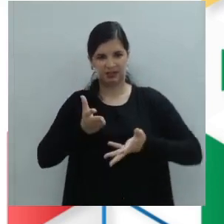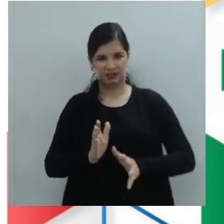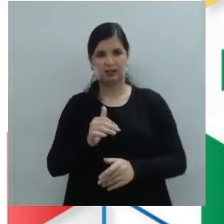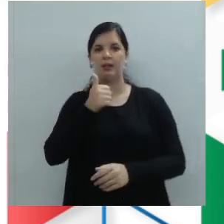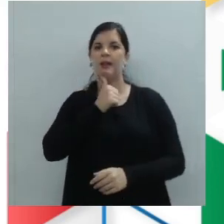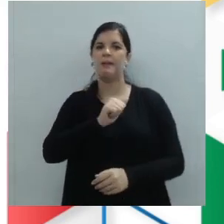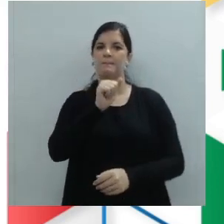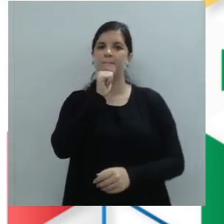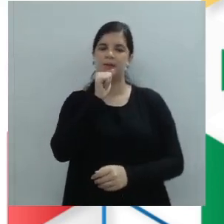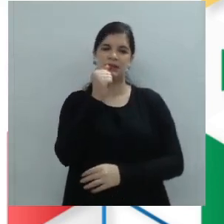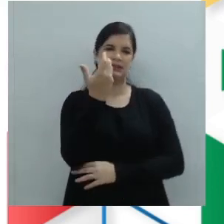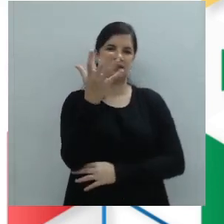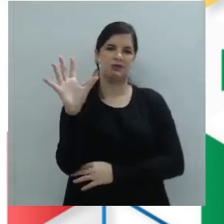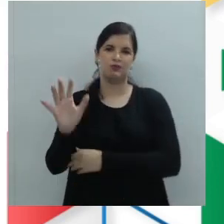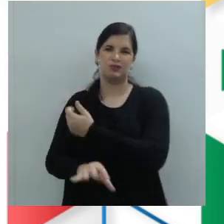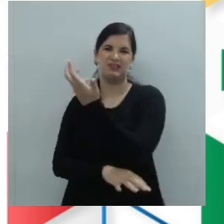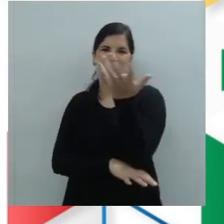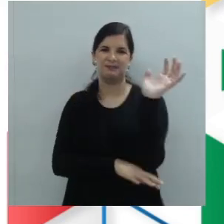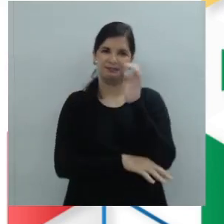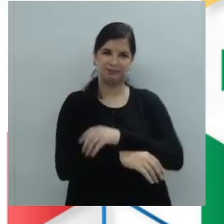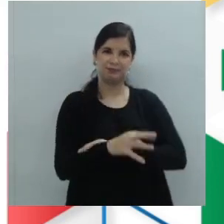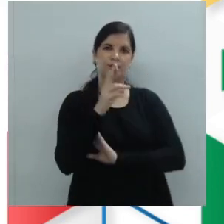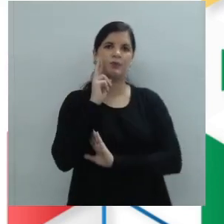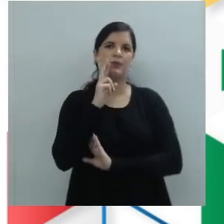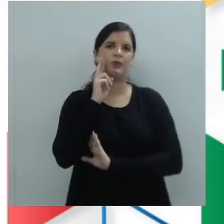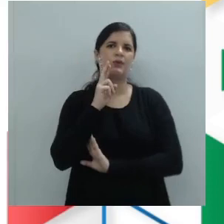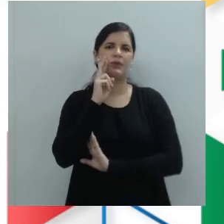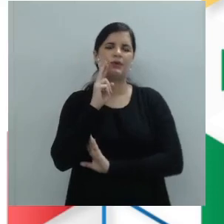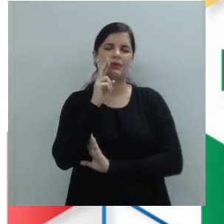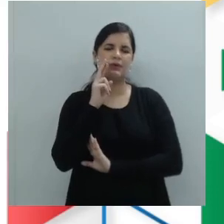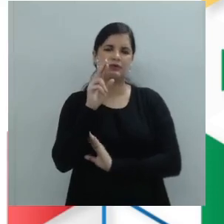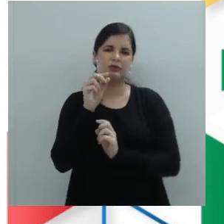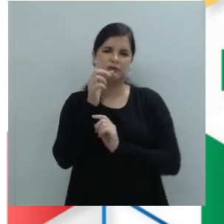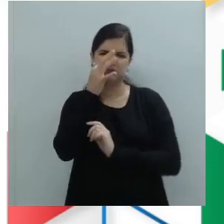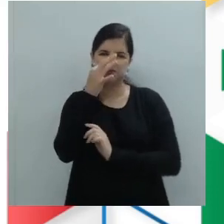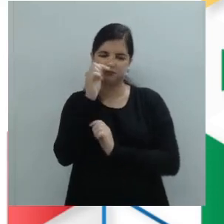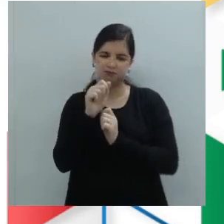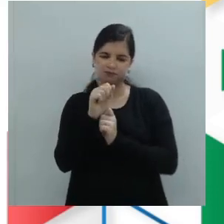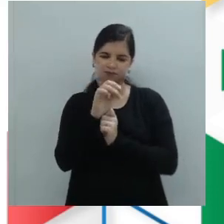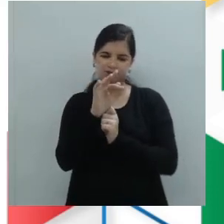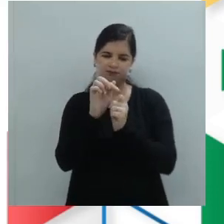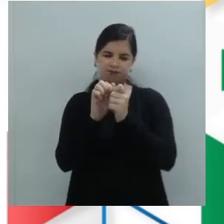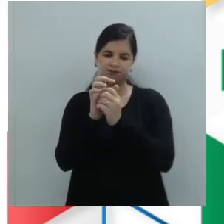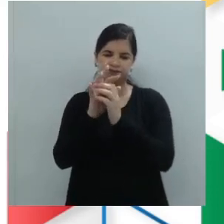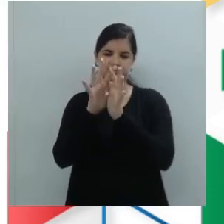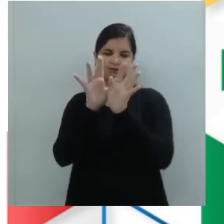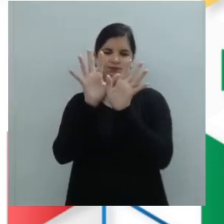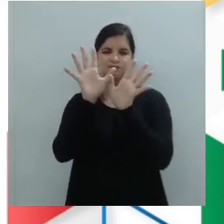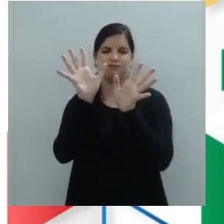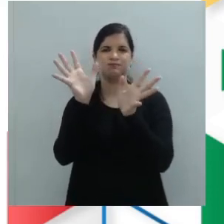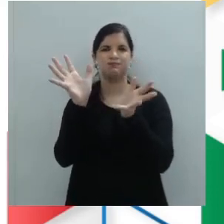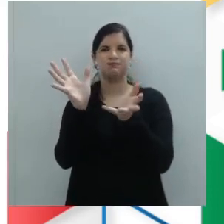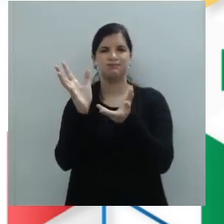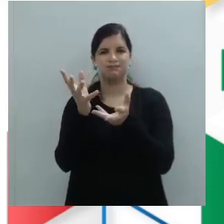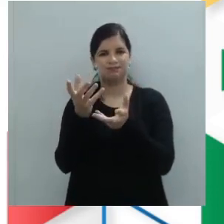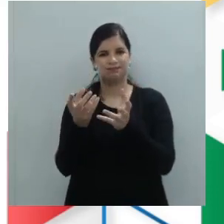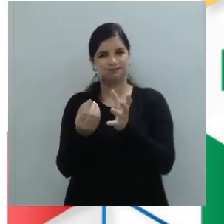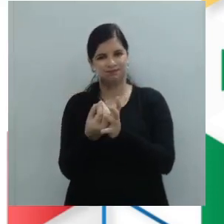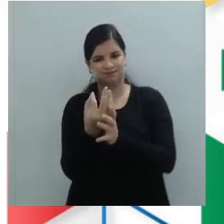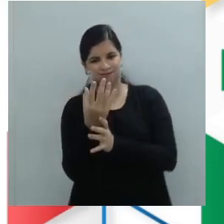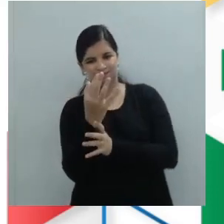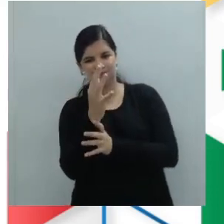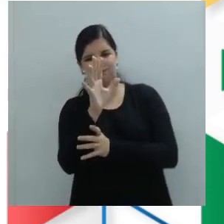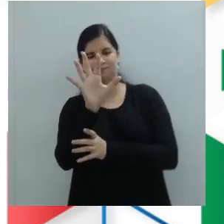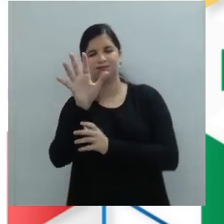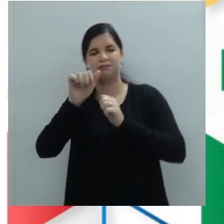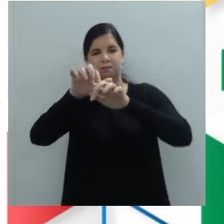mãe natureza. A rosa que começa a se abrir é a personalidade que começa a brotar para iluminar